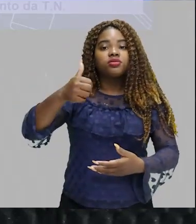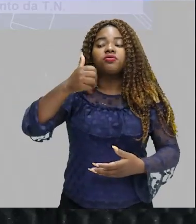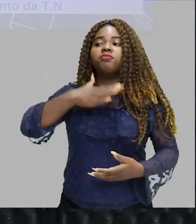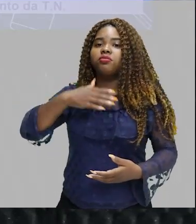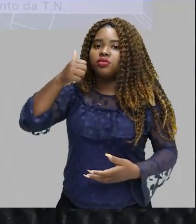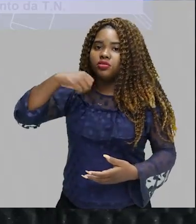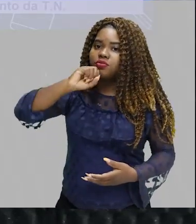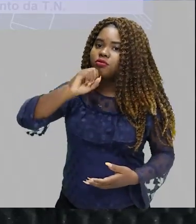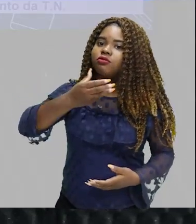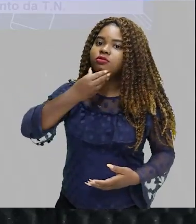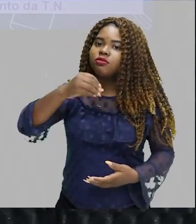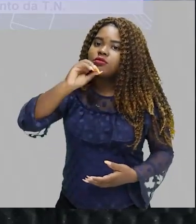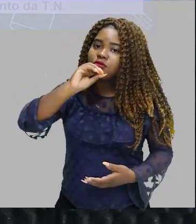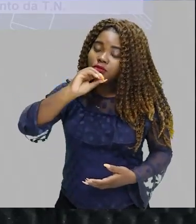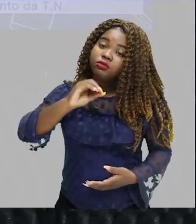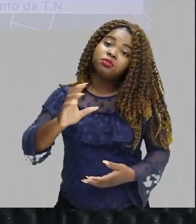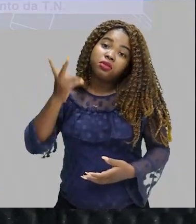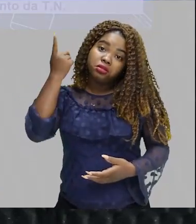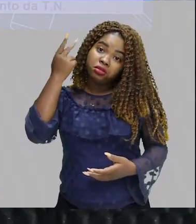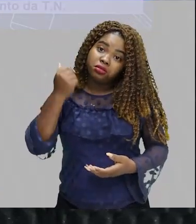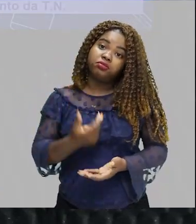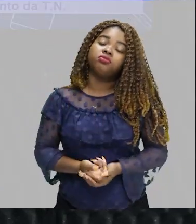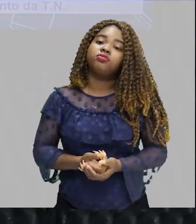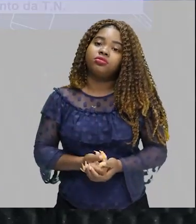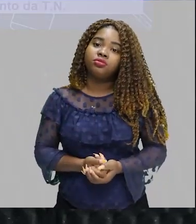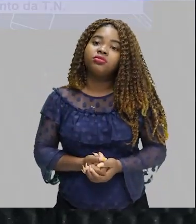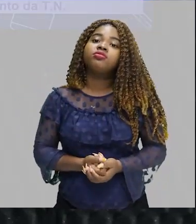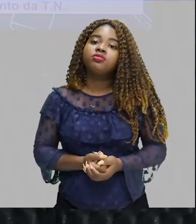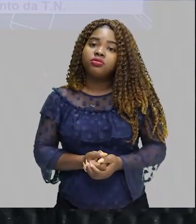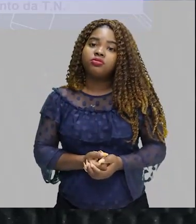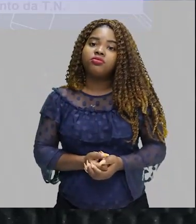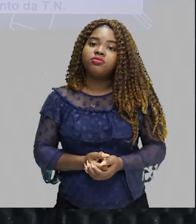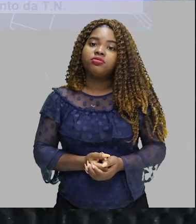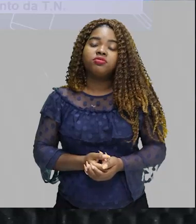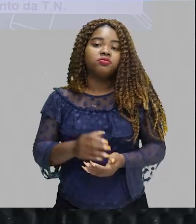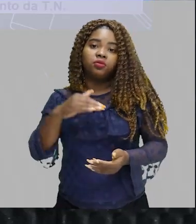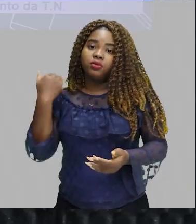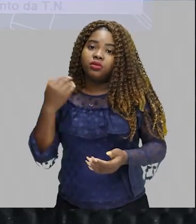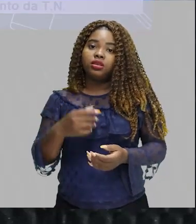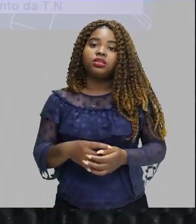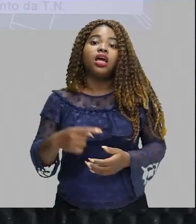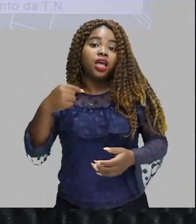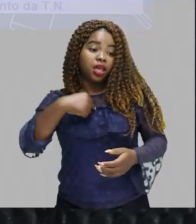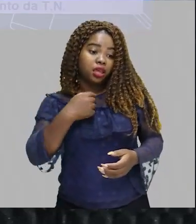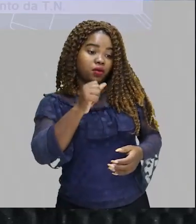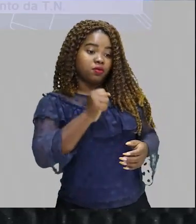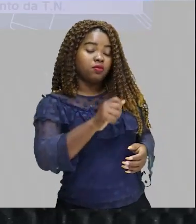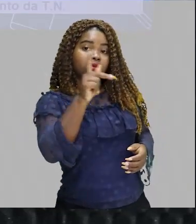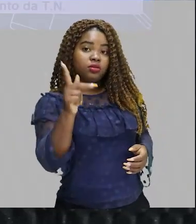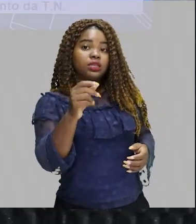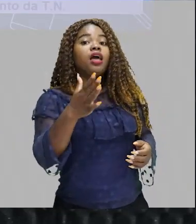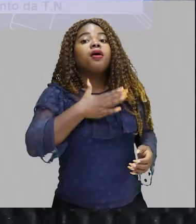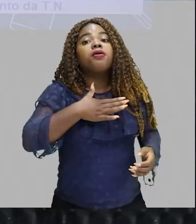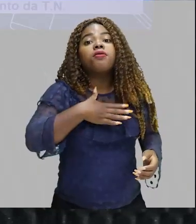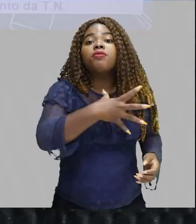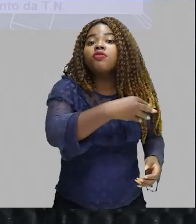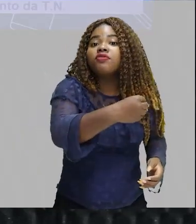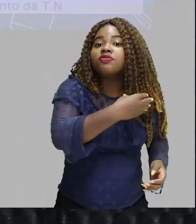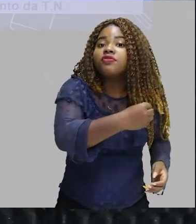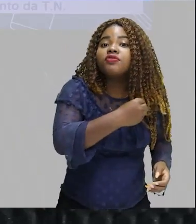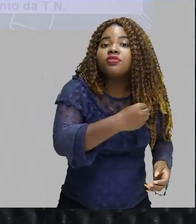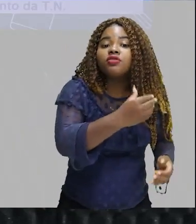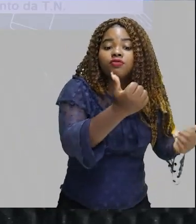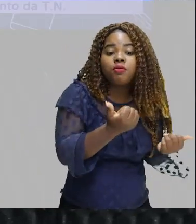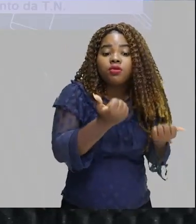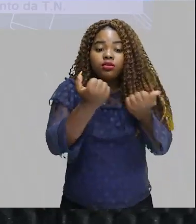vão, né? Isso é uma coisa que vai acontecer, ainda vão demorar bastante, é claro, tá? Eu vou me aposentar e o meu filho vai ocupar o meu espaço.